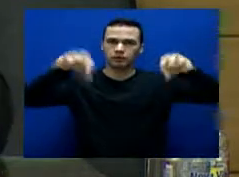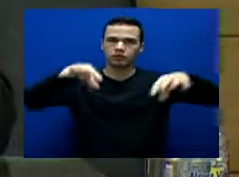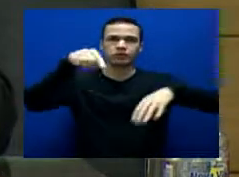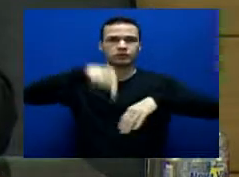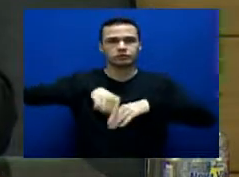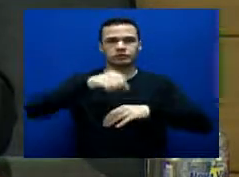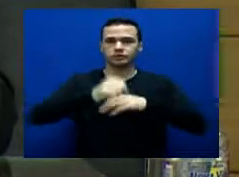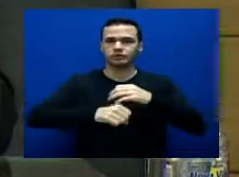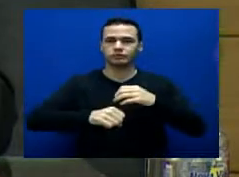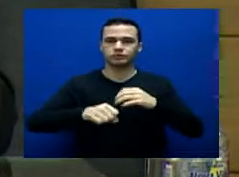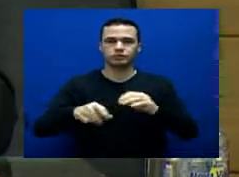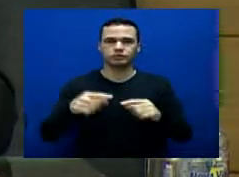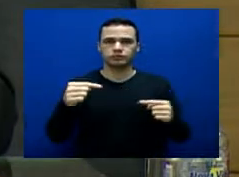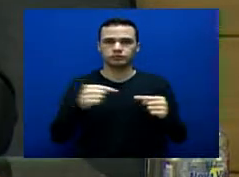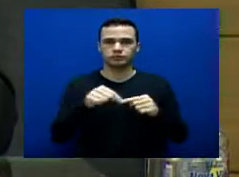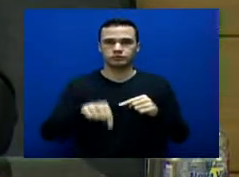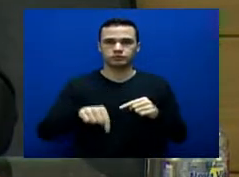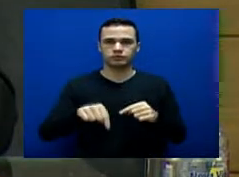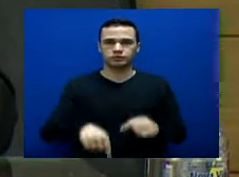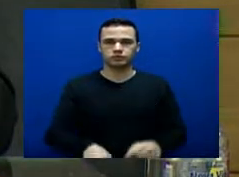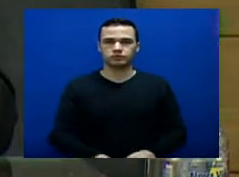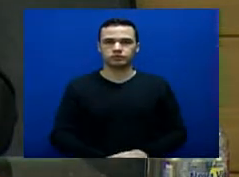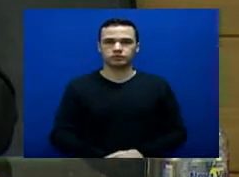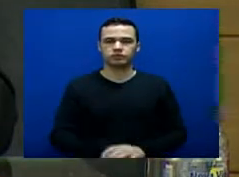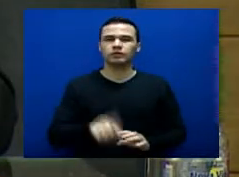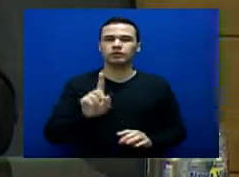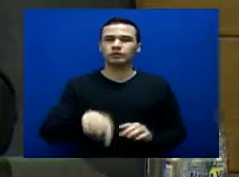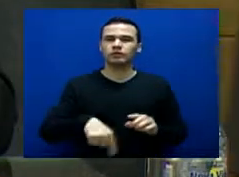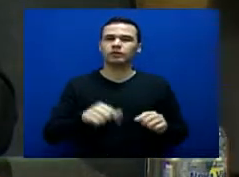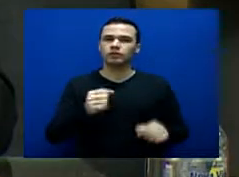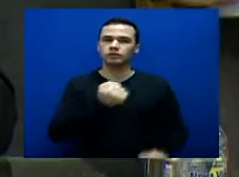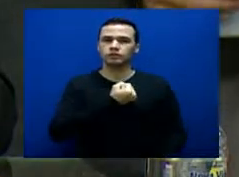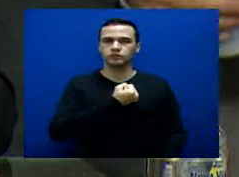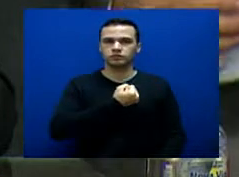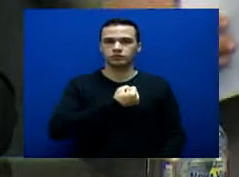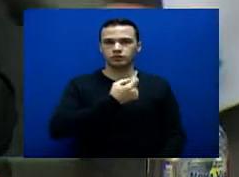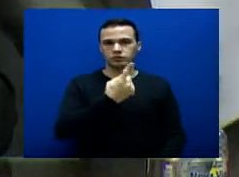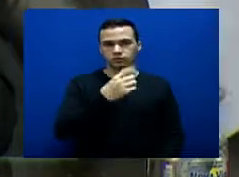Só a inversão, senhor presidente, somente o 197...